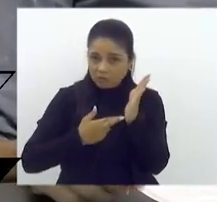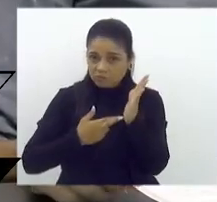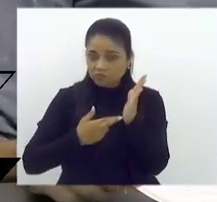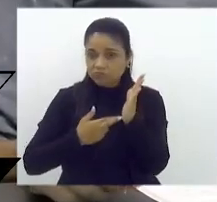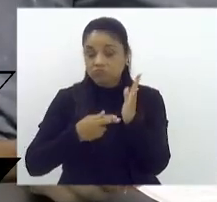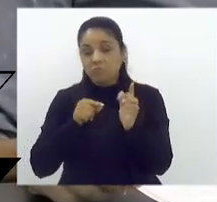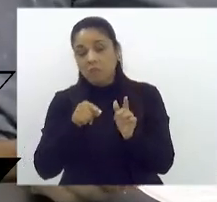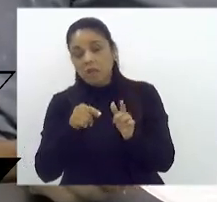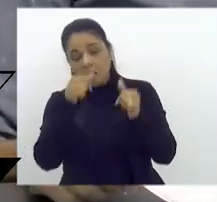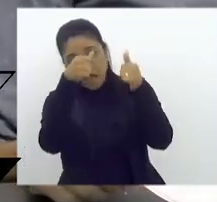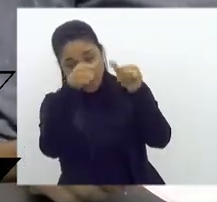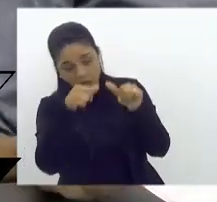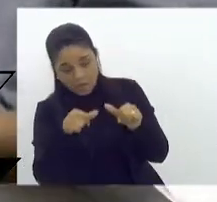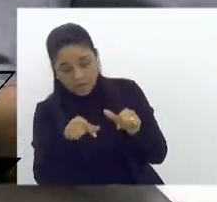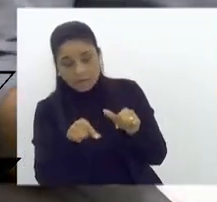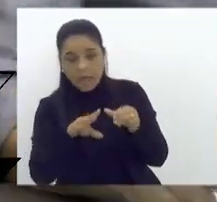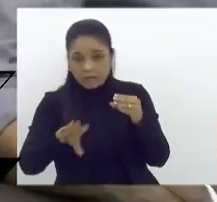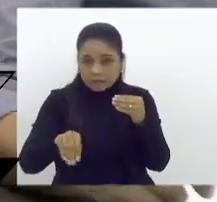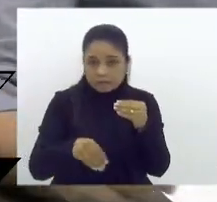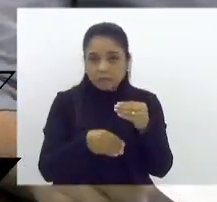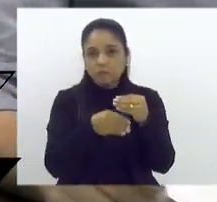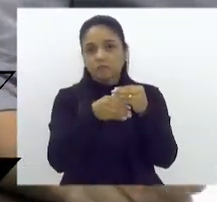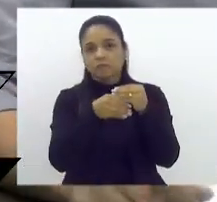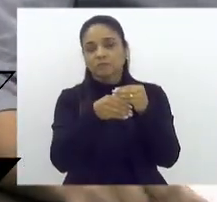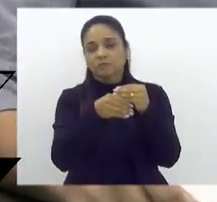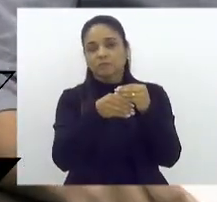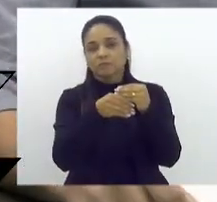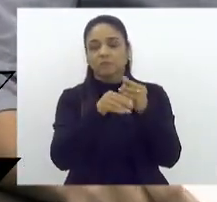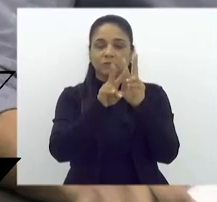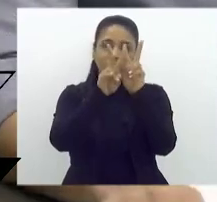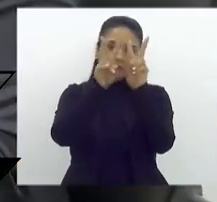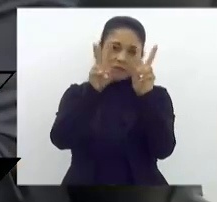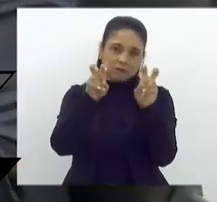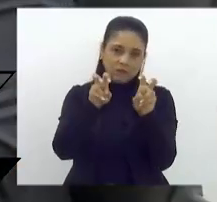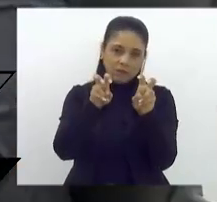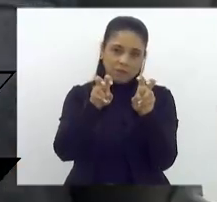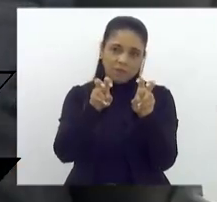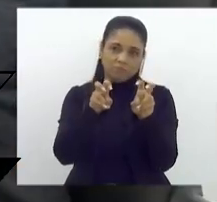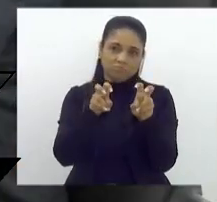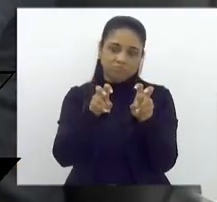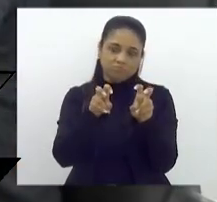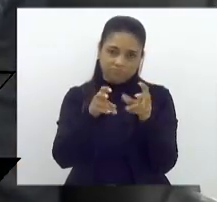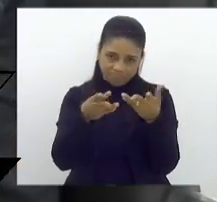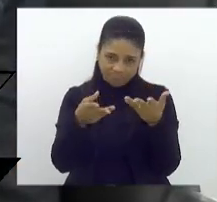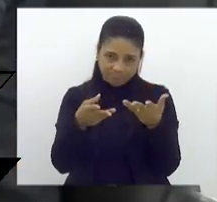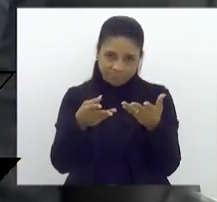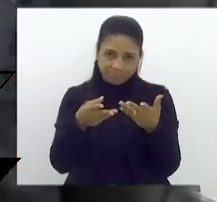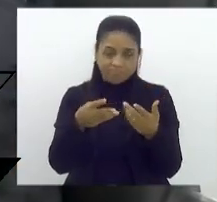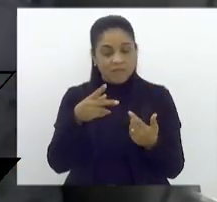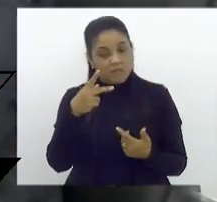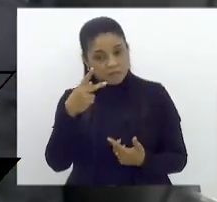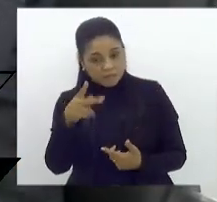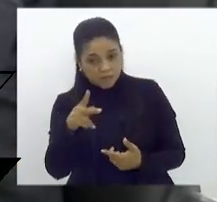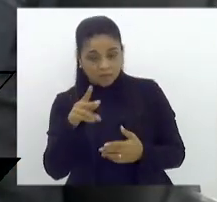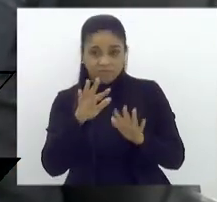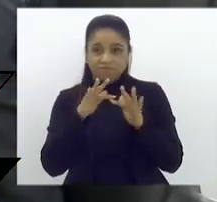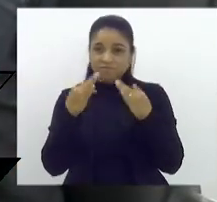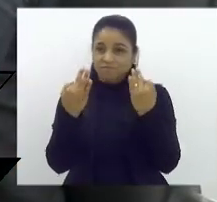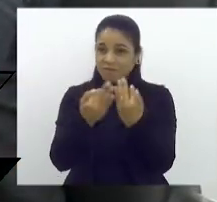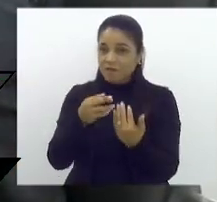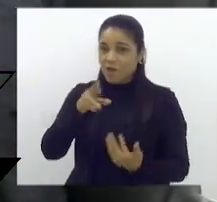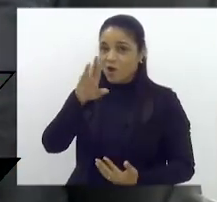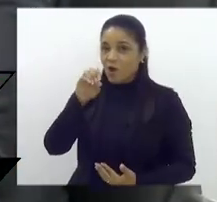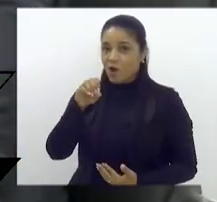ele, eventualmente, introduzir algum tema no seu parecer, que é vosso, em família, Rodrigo